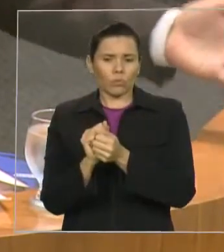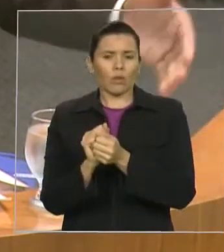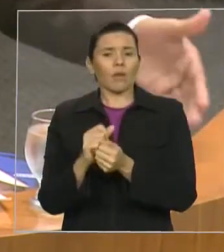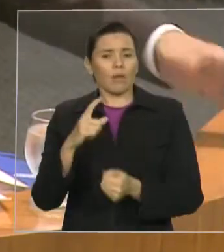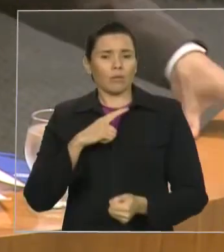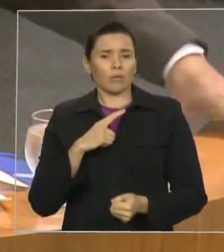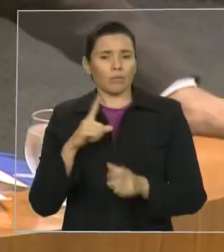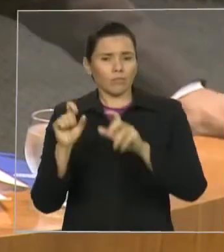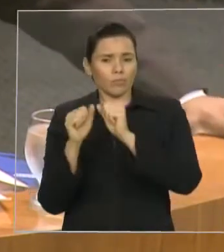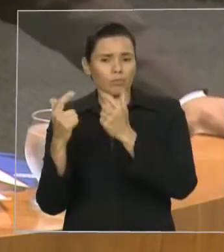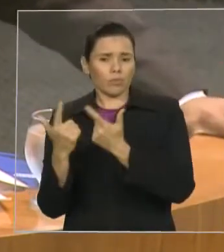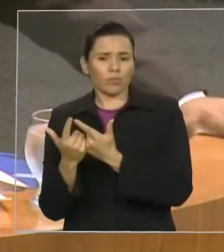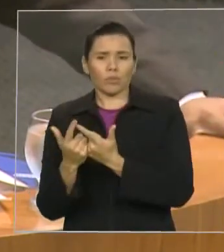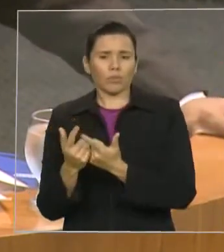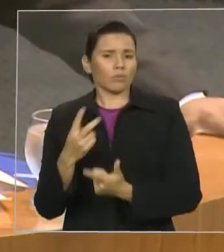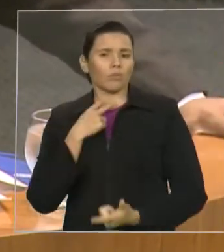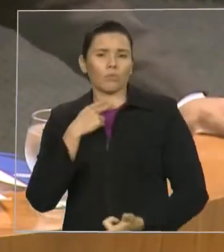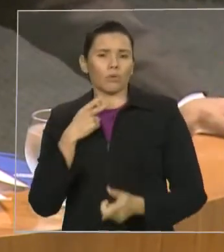as ações do Executivo.